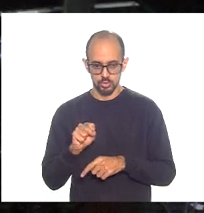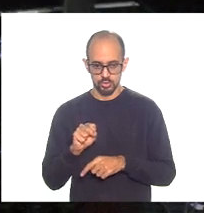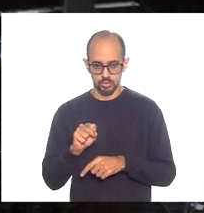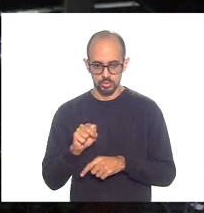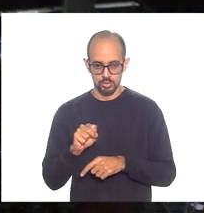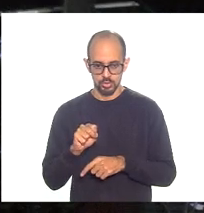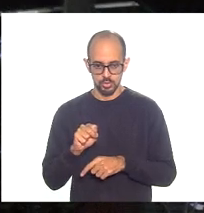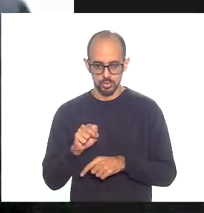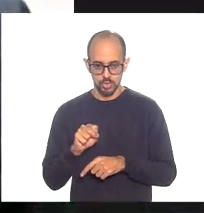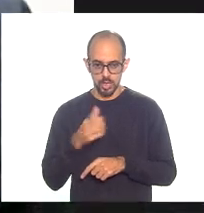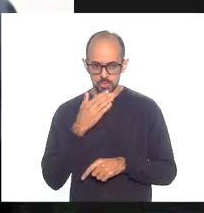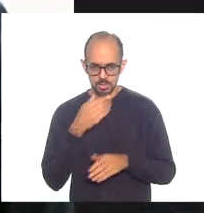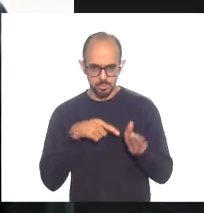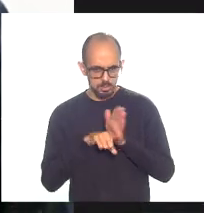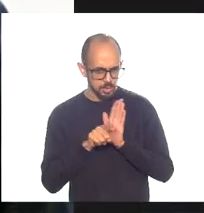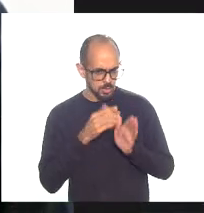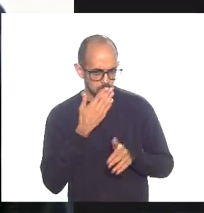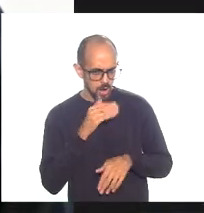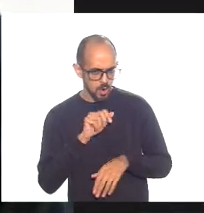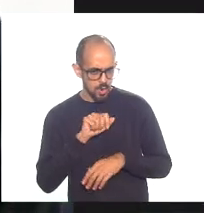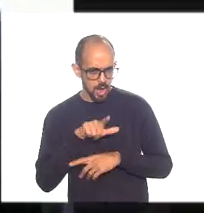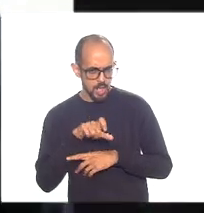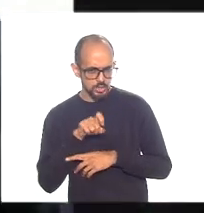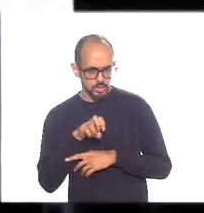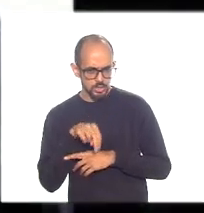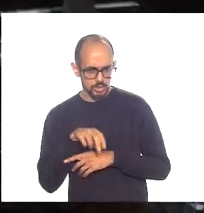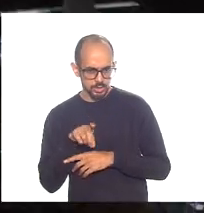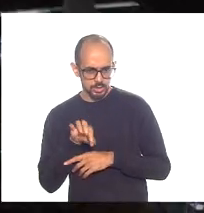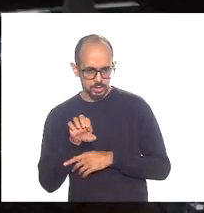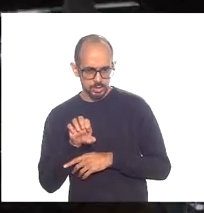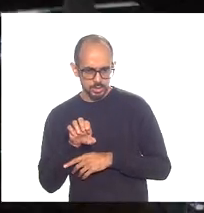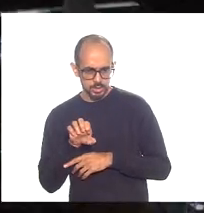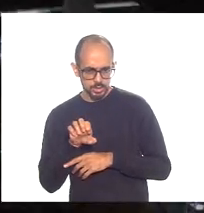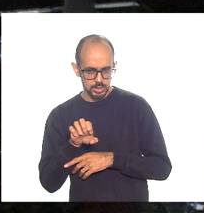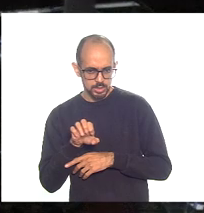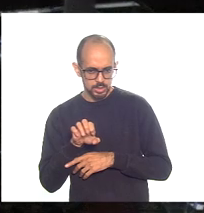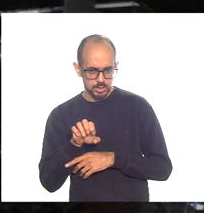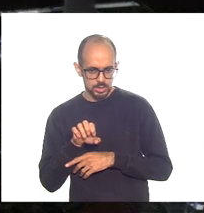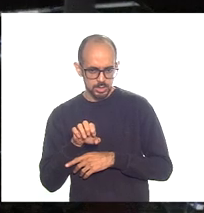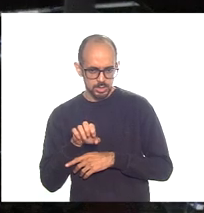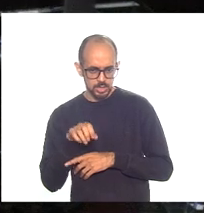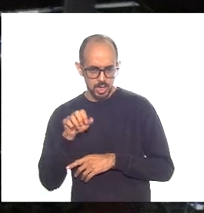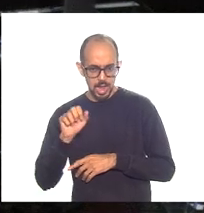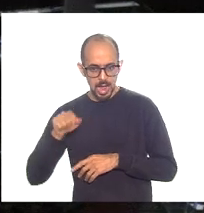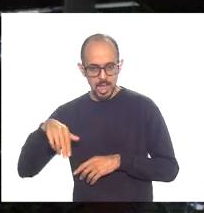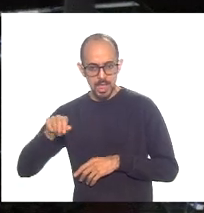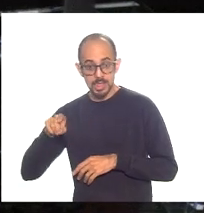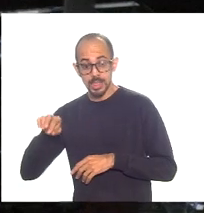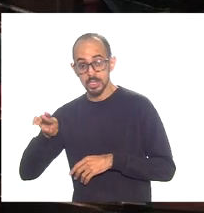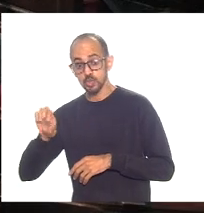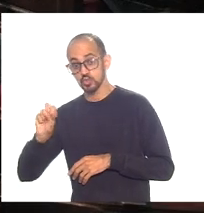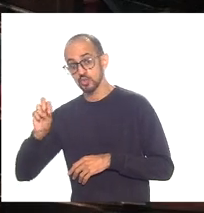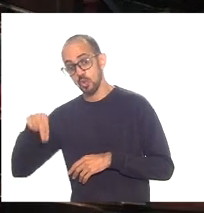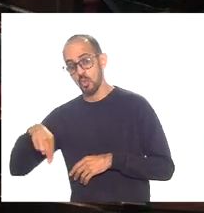Qual Alexandre, presidente? Anderson. Anderson Alexandre.